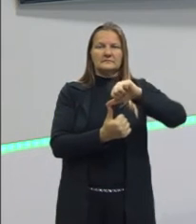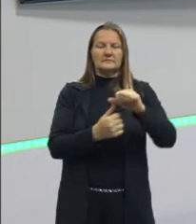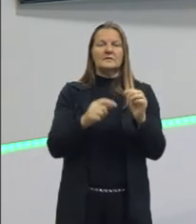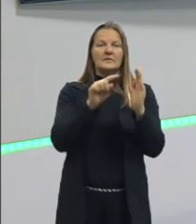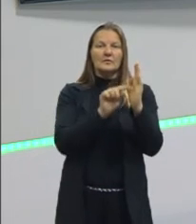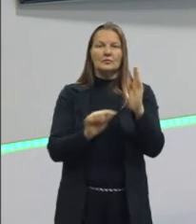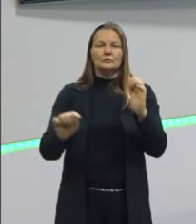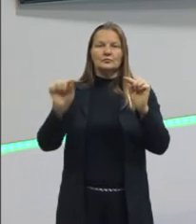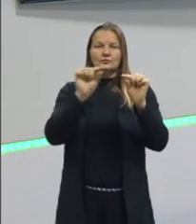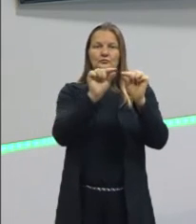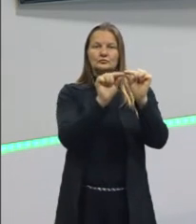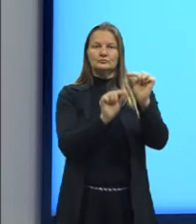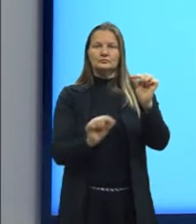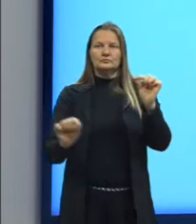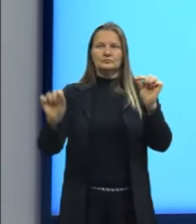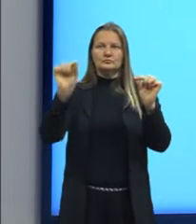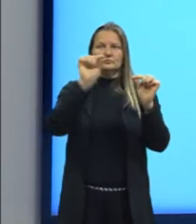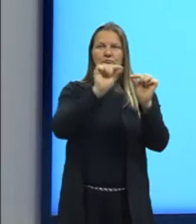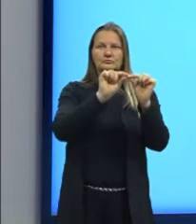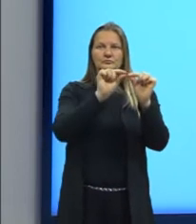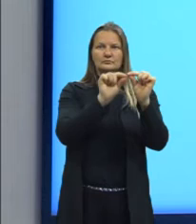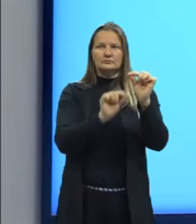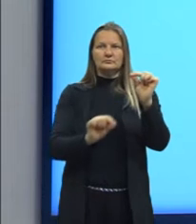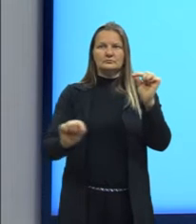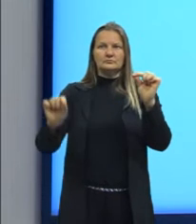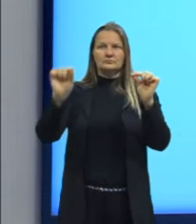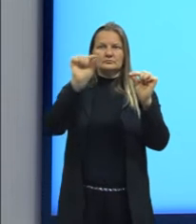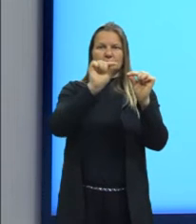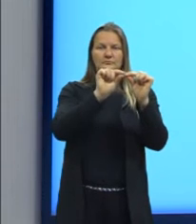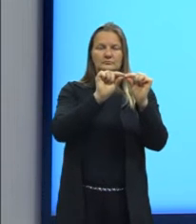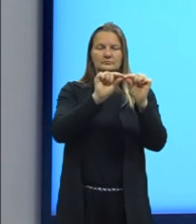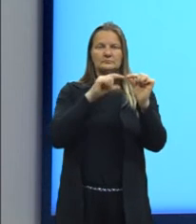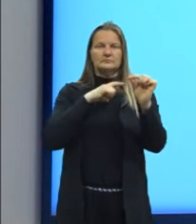bom então aqui a gente tem um círculo certo